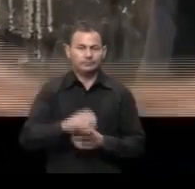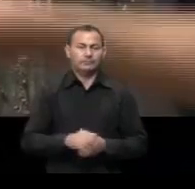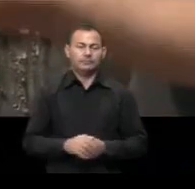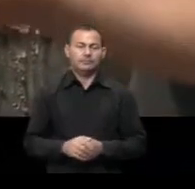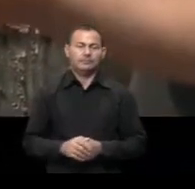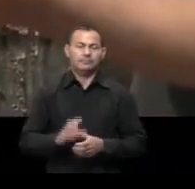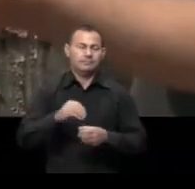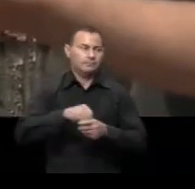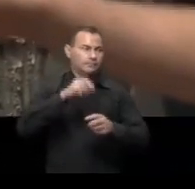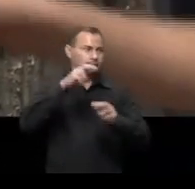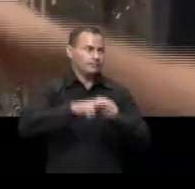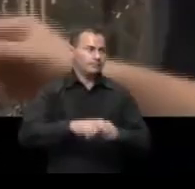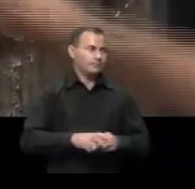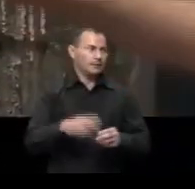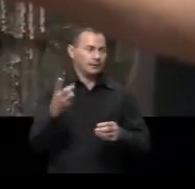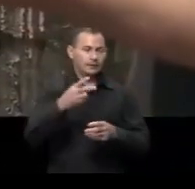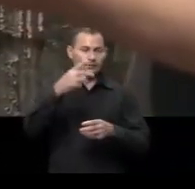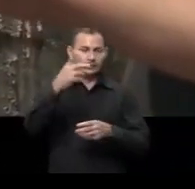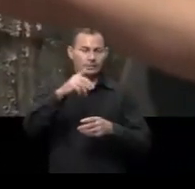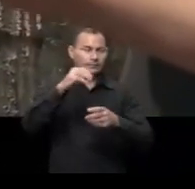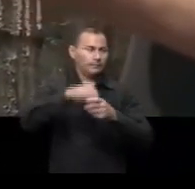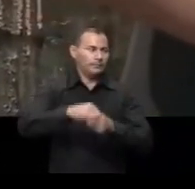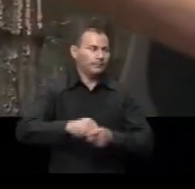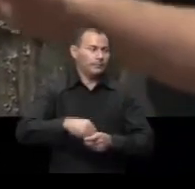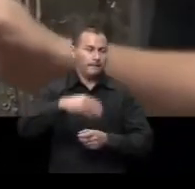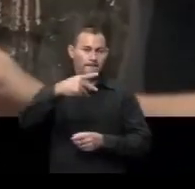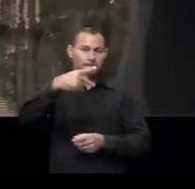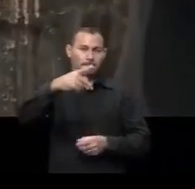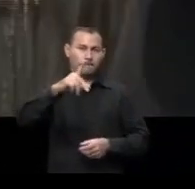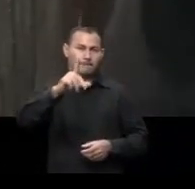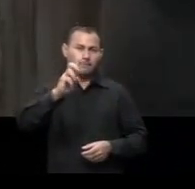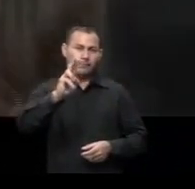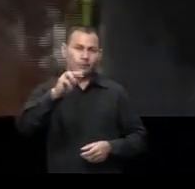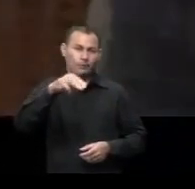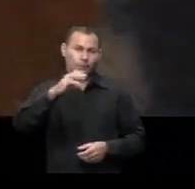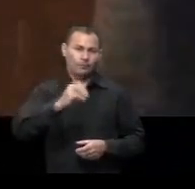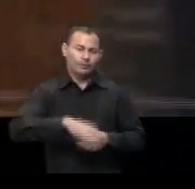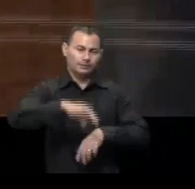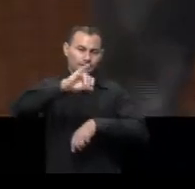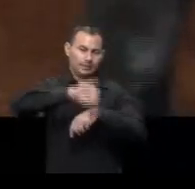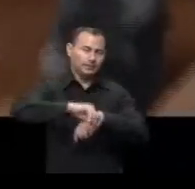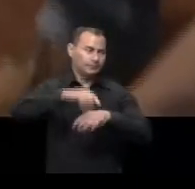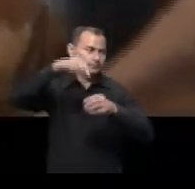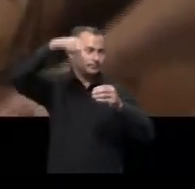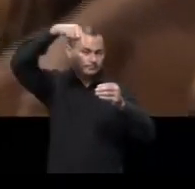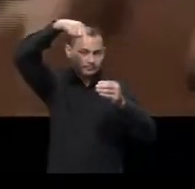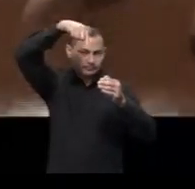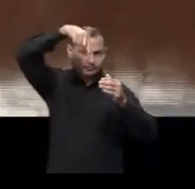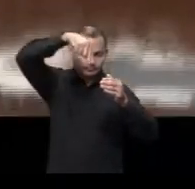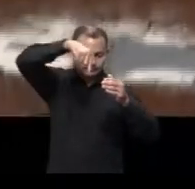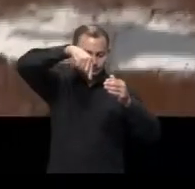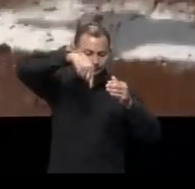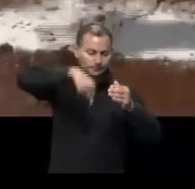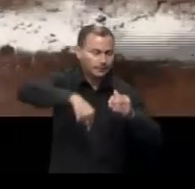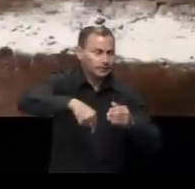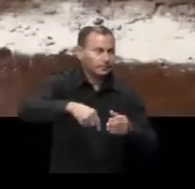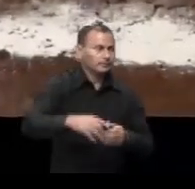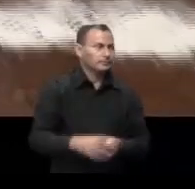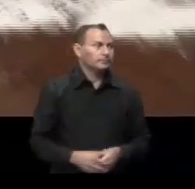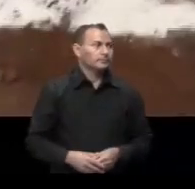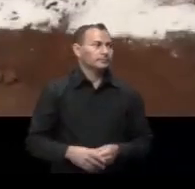ele cruza ali, ó, entre as duas linhas, ele coloca o prumo de centro. Esse prumo de centro vai descer retinho, né, esse peão aí,